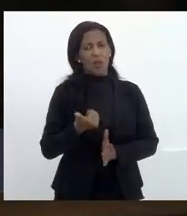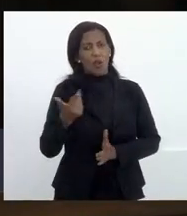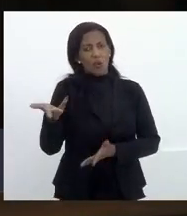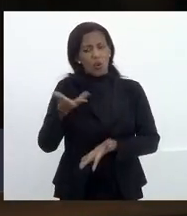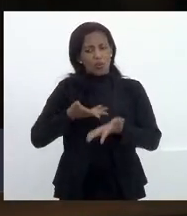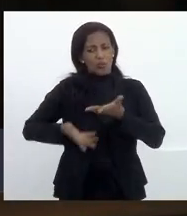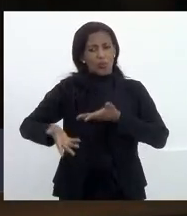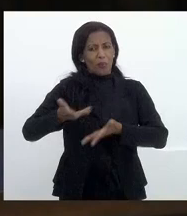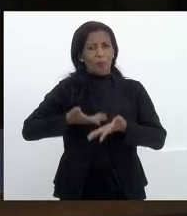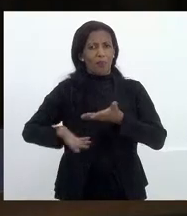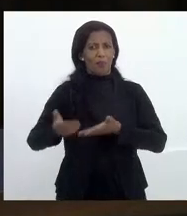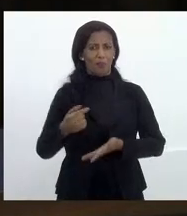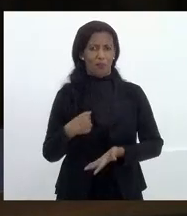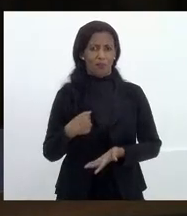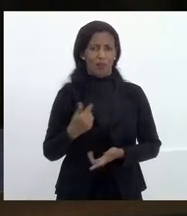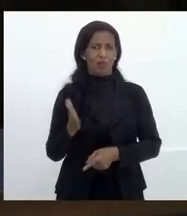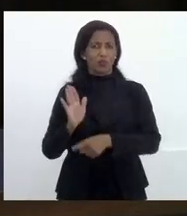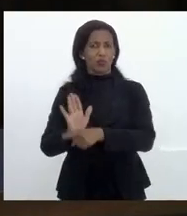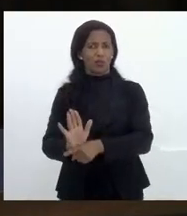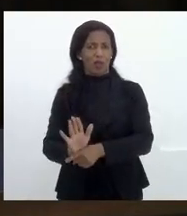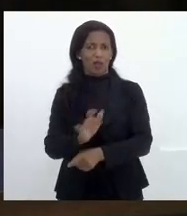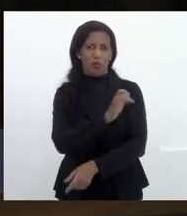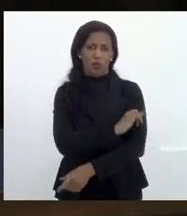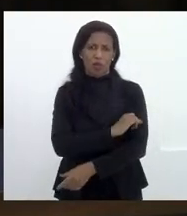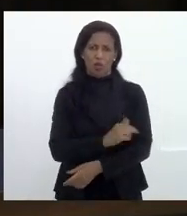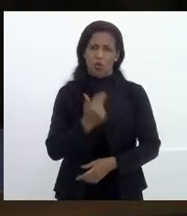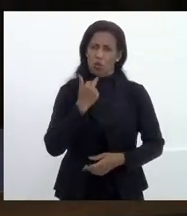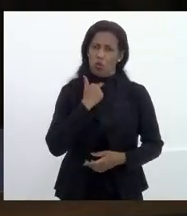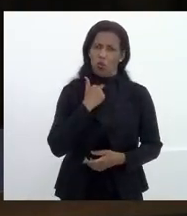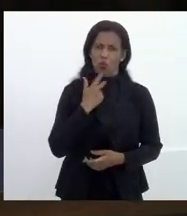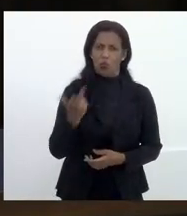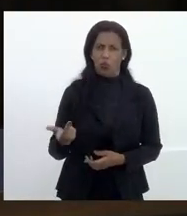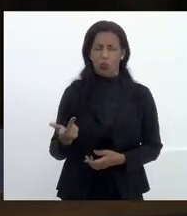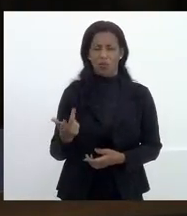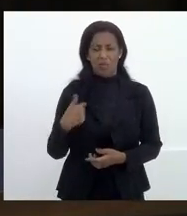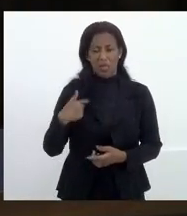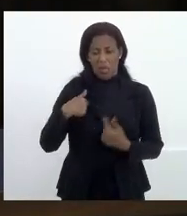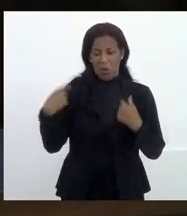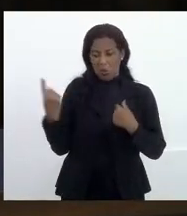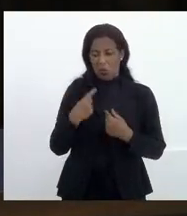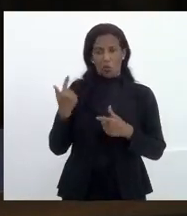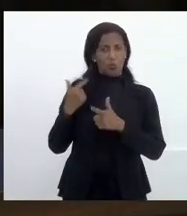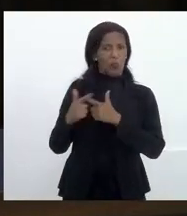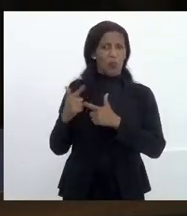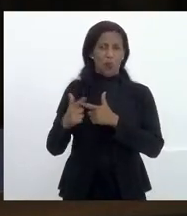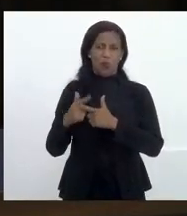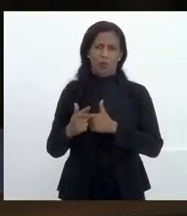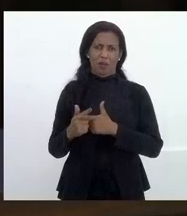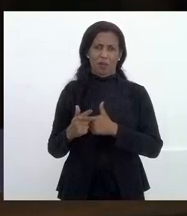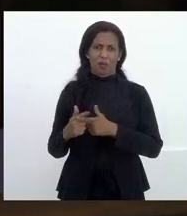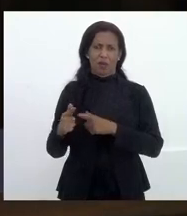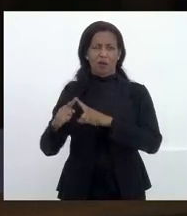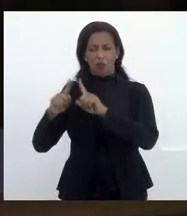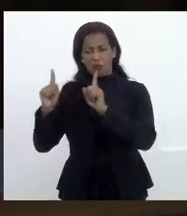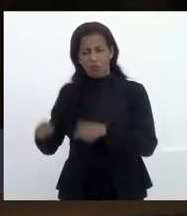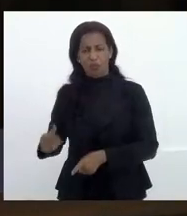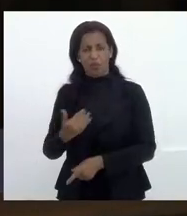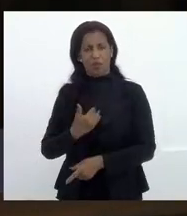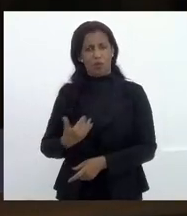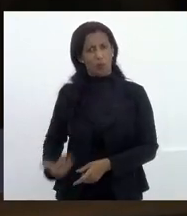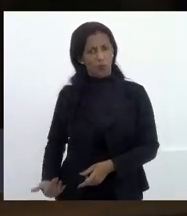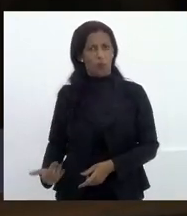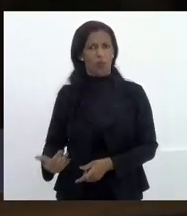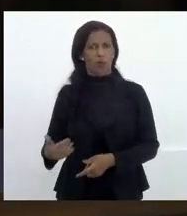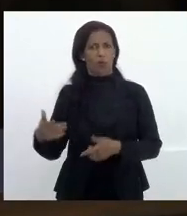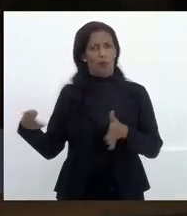parte da solução para o Rio de Janeiro nós não podemos ser retidos como o problema o serviço público é parte da solução nenhum